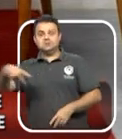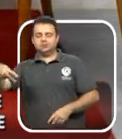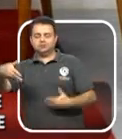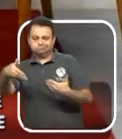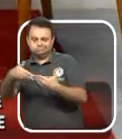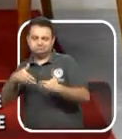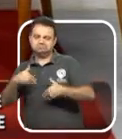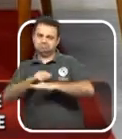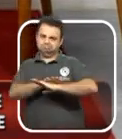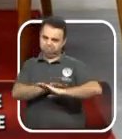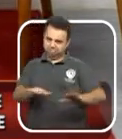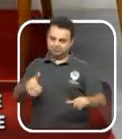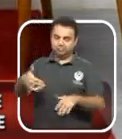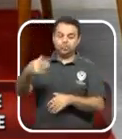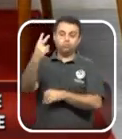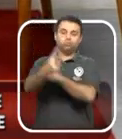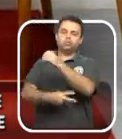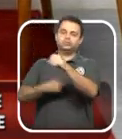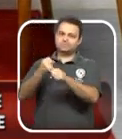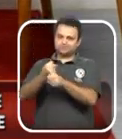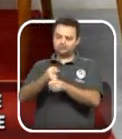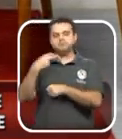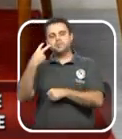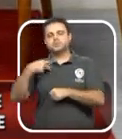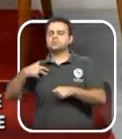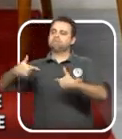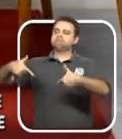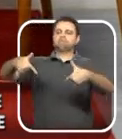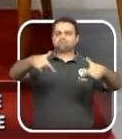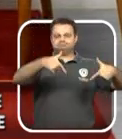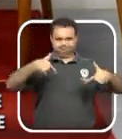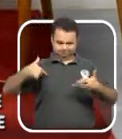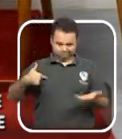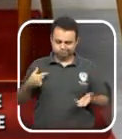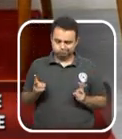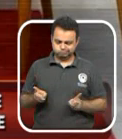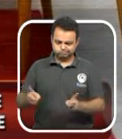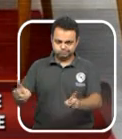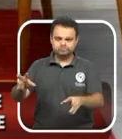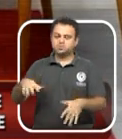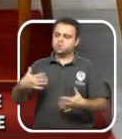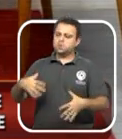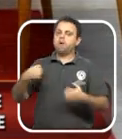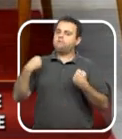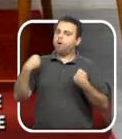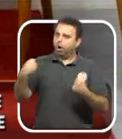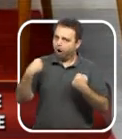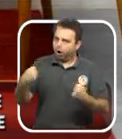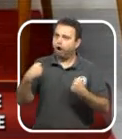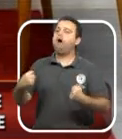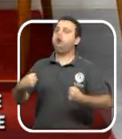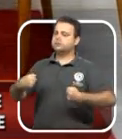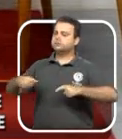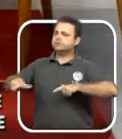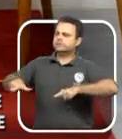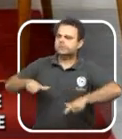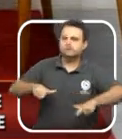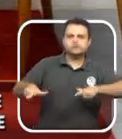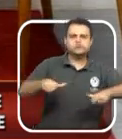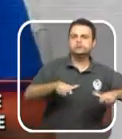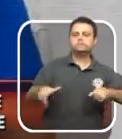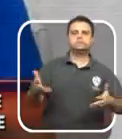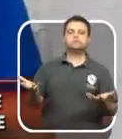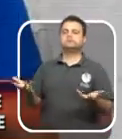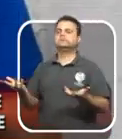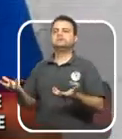conquistas, questões que estão em andamento ainda. Vai continuar aí pelos próximos 2 anos o senhor nessa luta também, né? Com